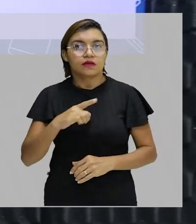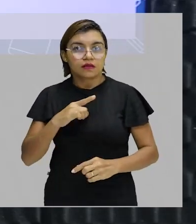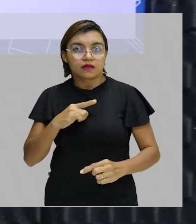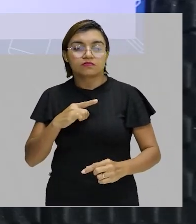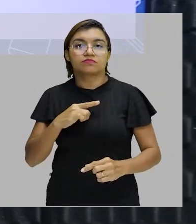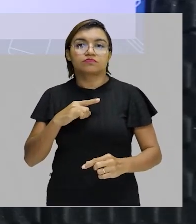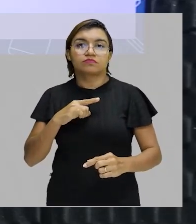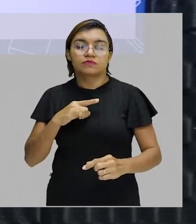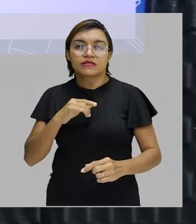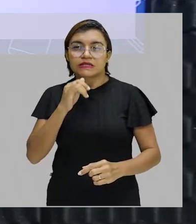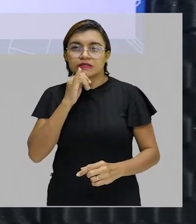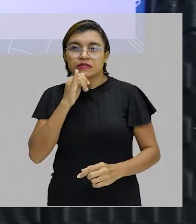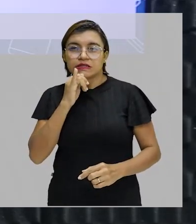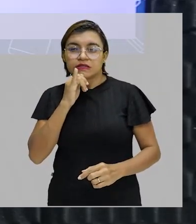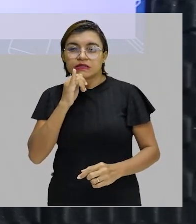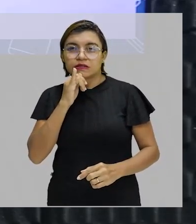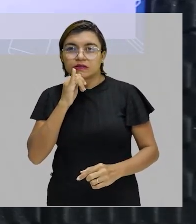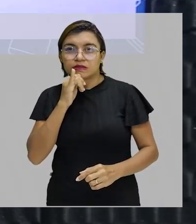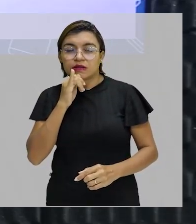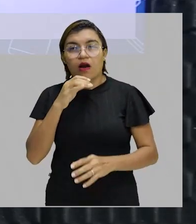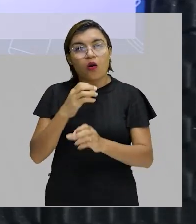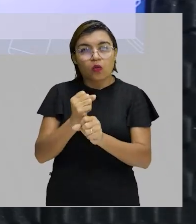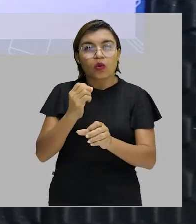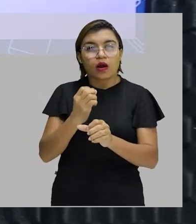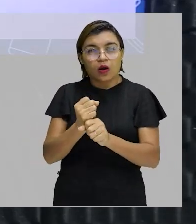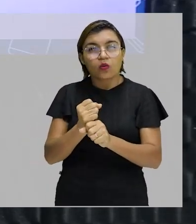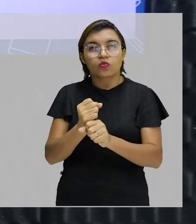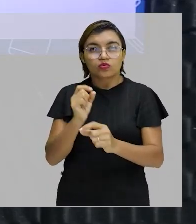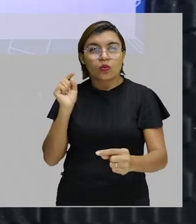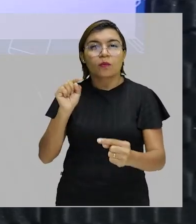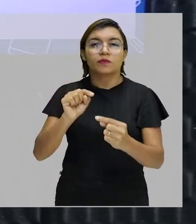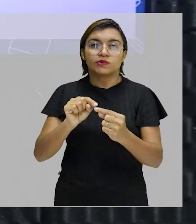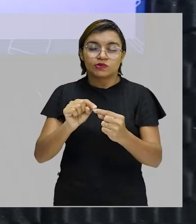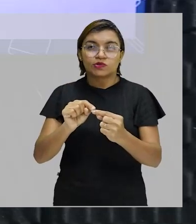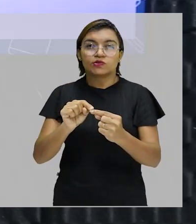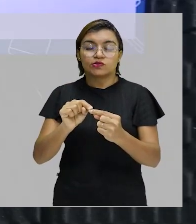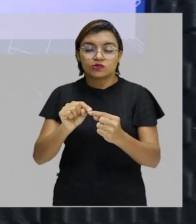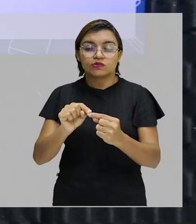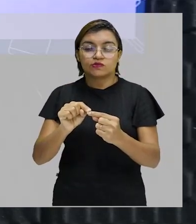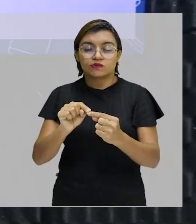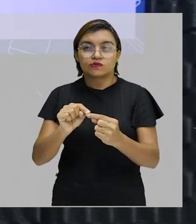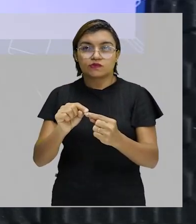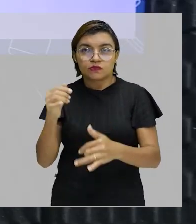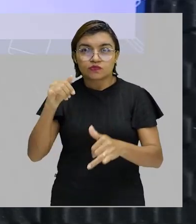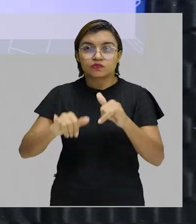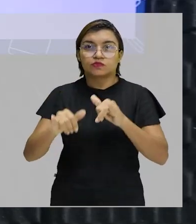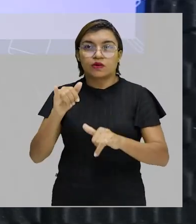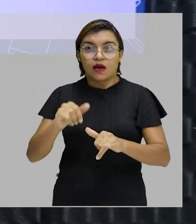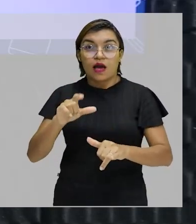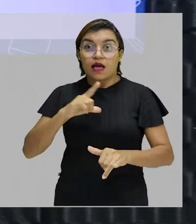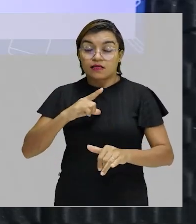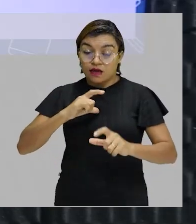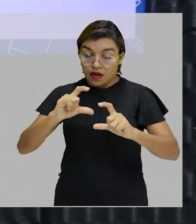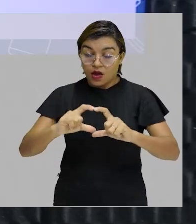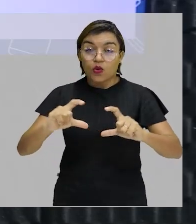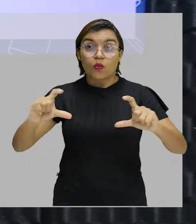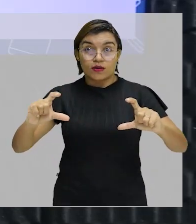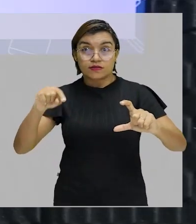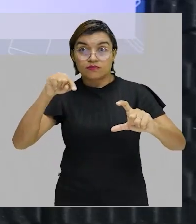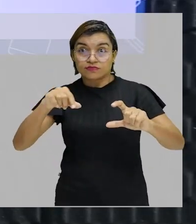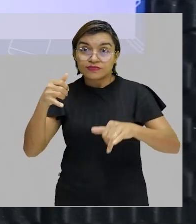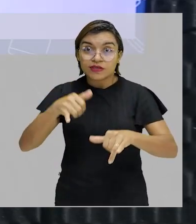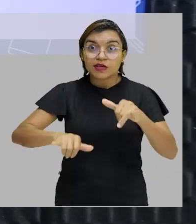proporcionalidade, essa estequiometria, certo? Isso quem vai dizer vai ser a equação química.